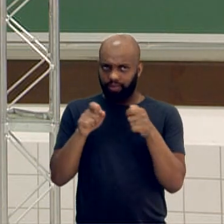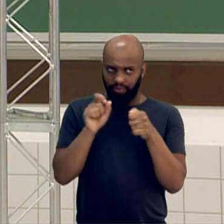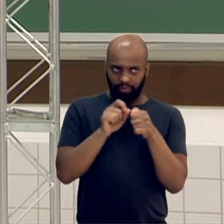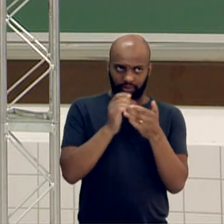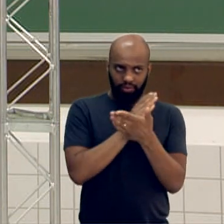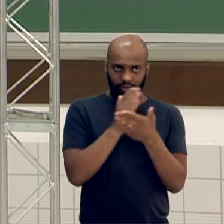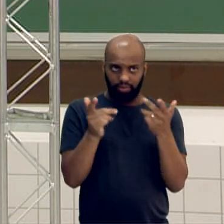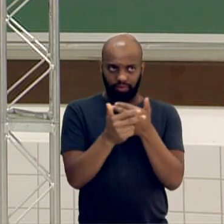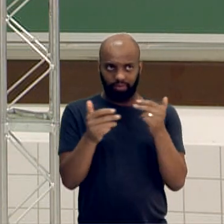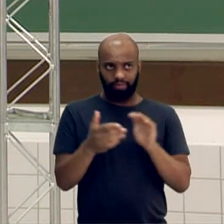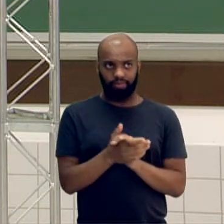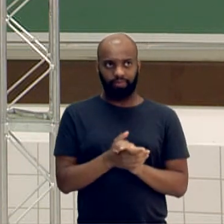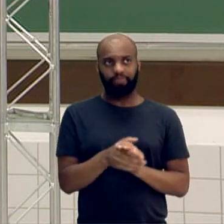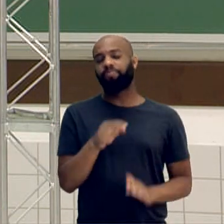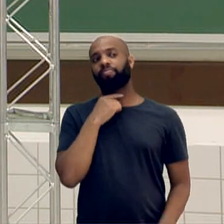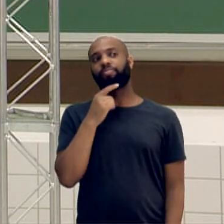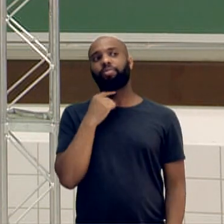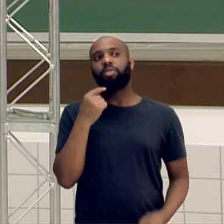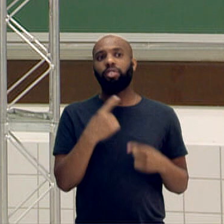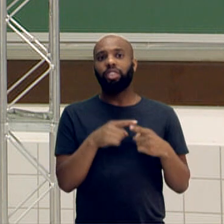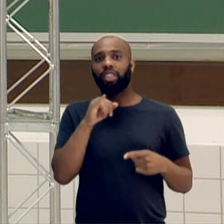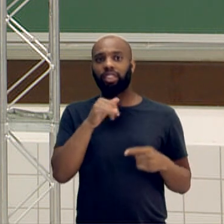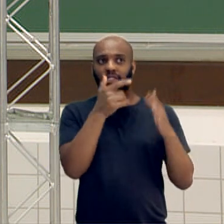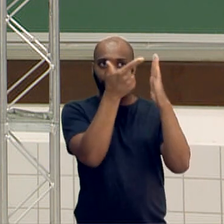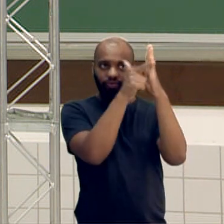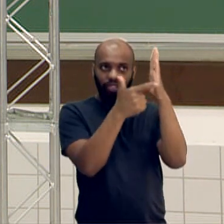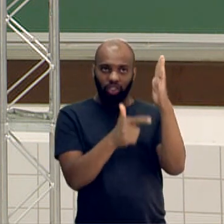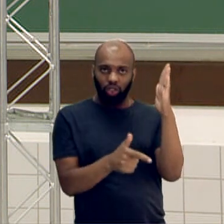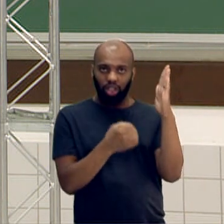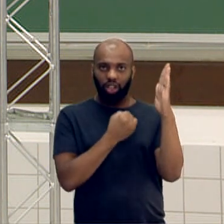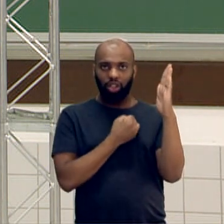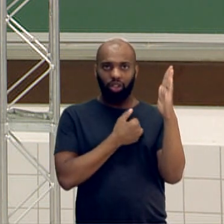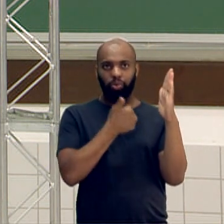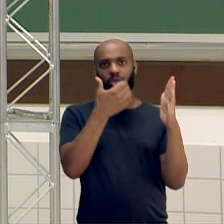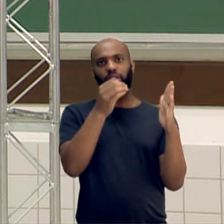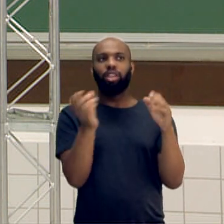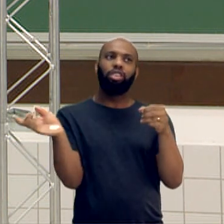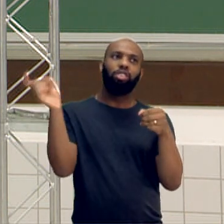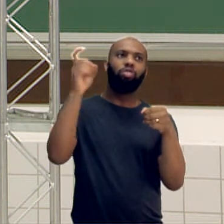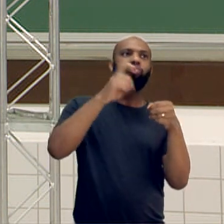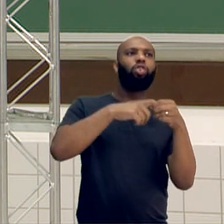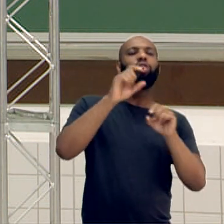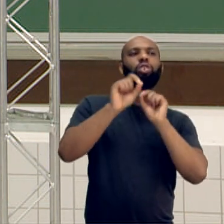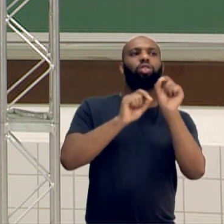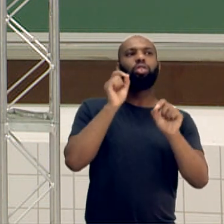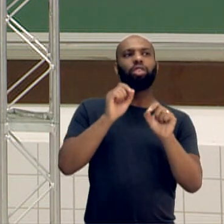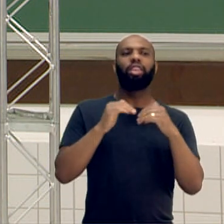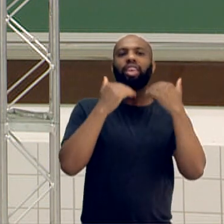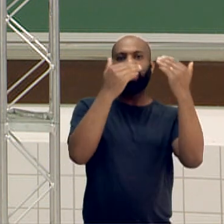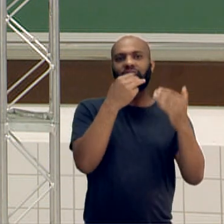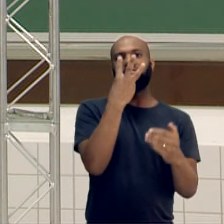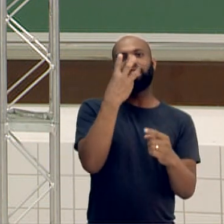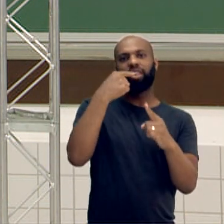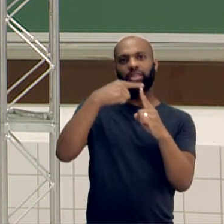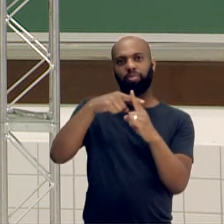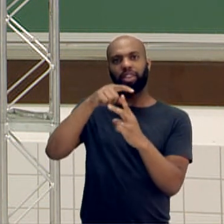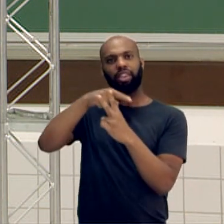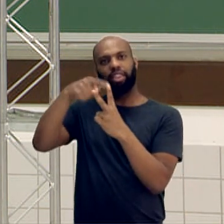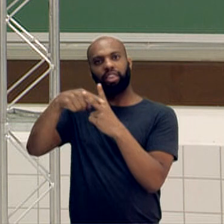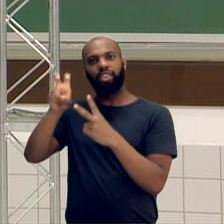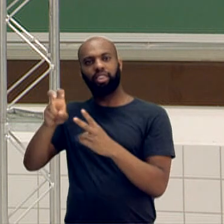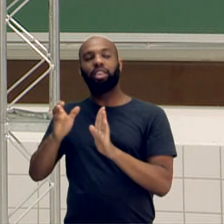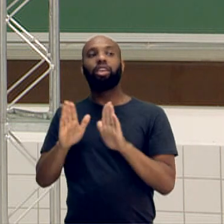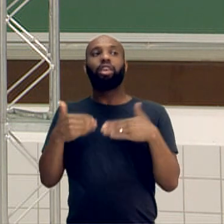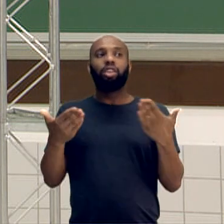alguma coisa? Não, porque se você for fatorar o número 10, ele vai retornar ao processo que nós tínhamos antes. Então,